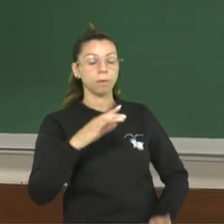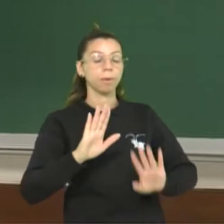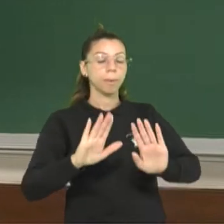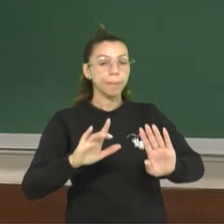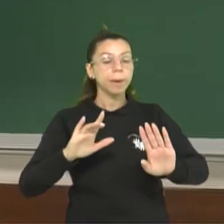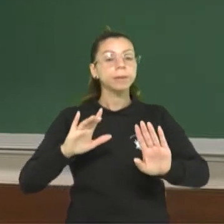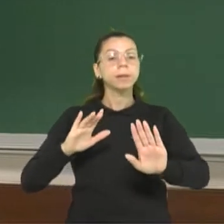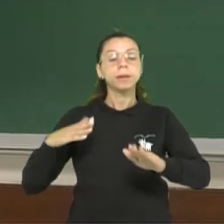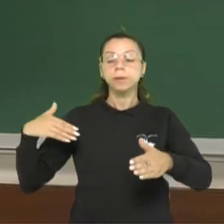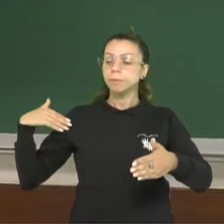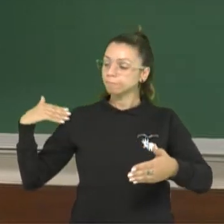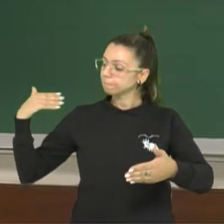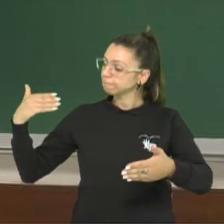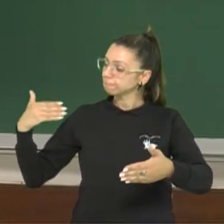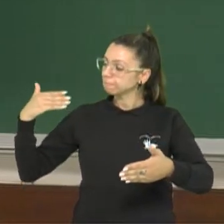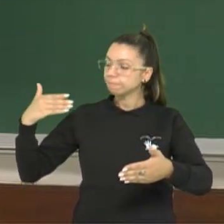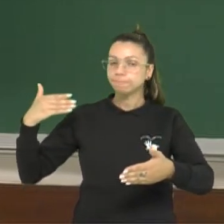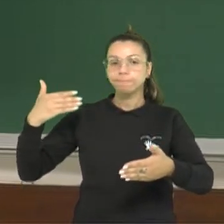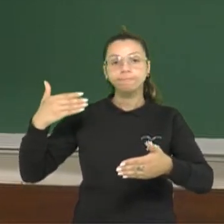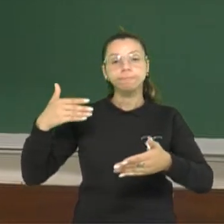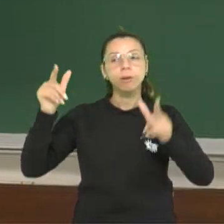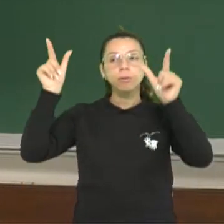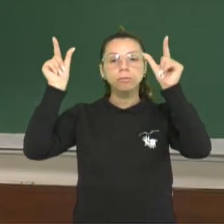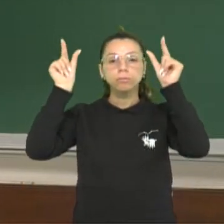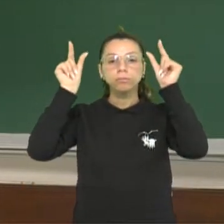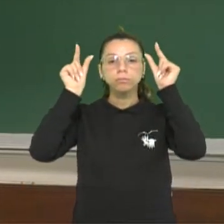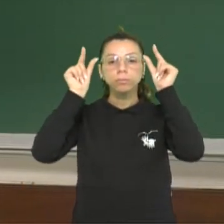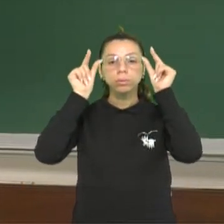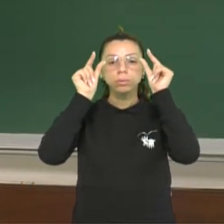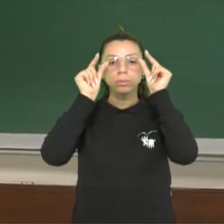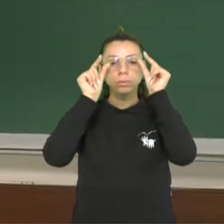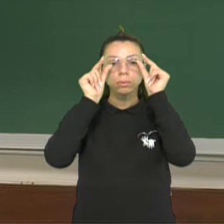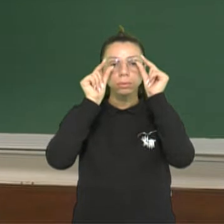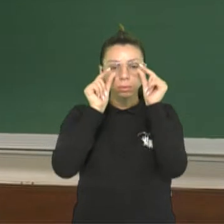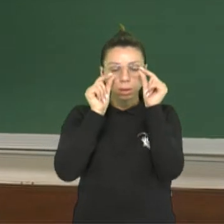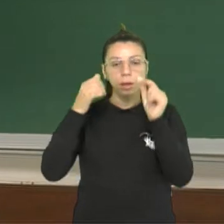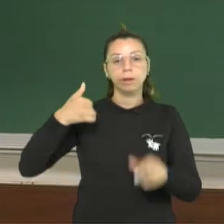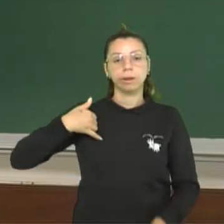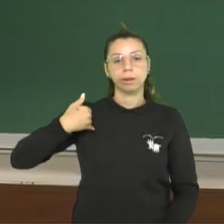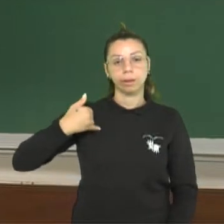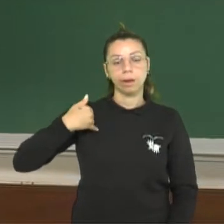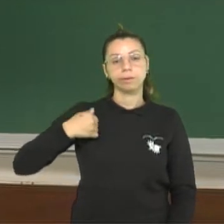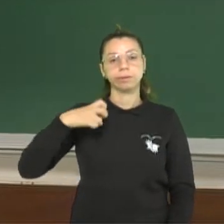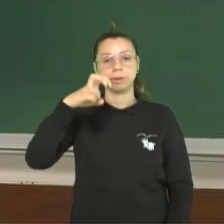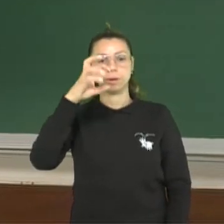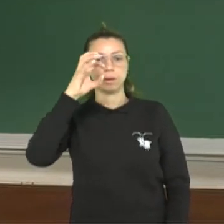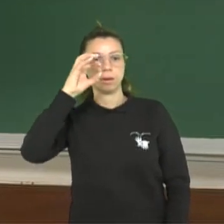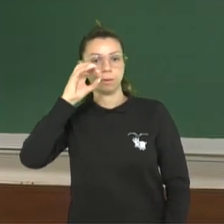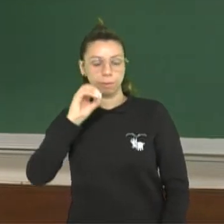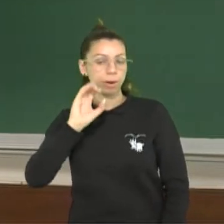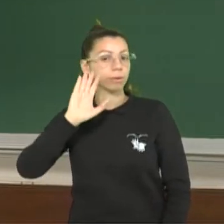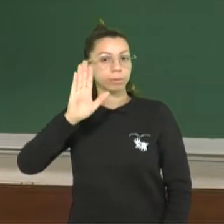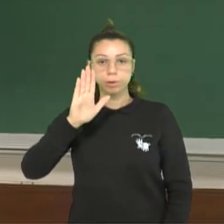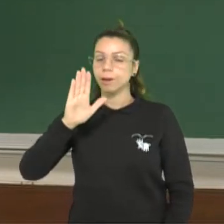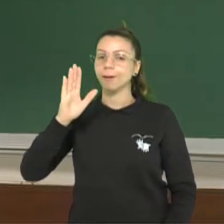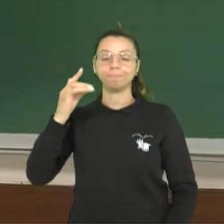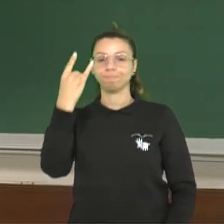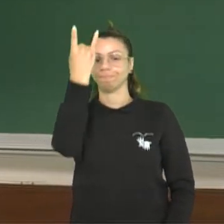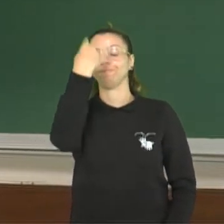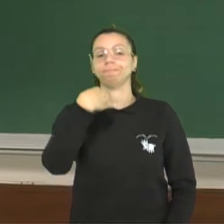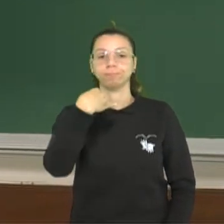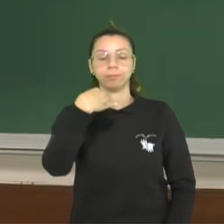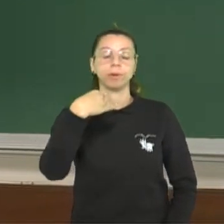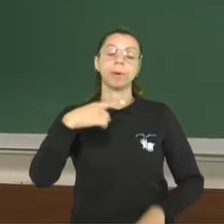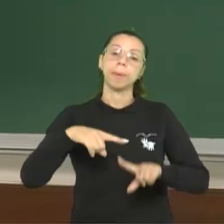A sua visão foi diminuindo no decorrer dos anos e, com 50 anos de idade, ele estava totalmente cego. Nem por isso